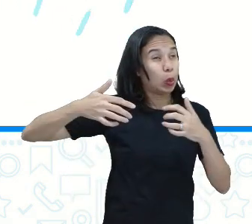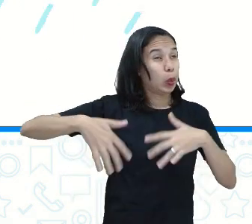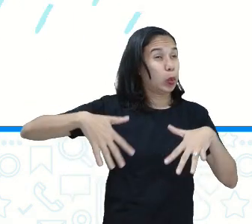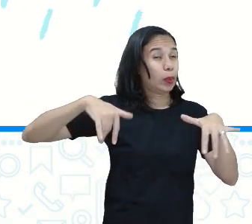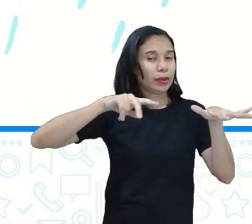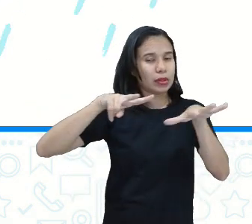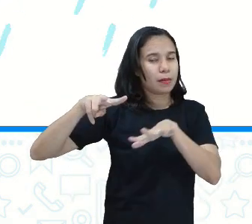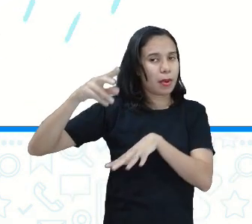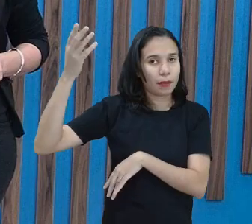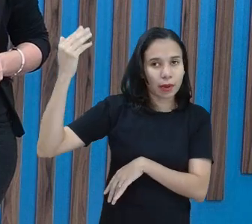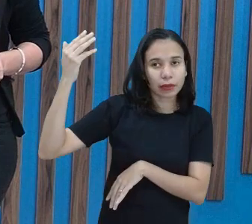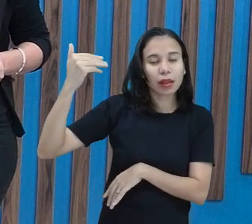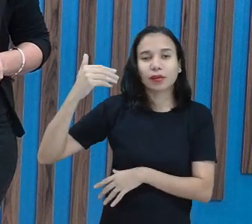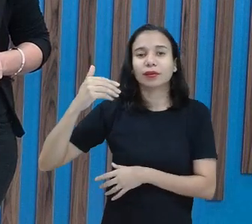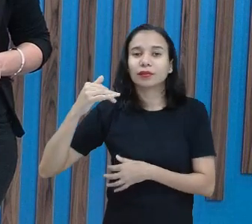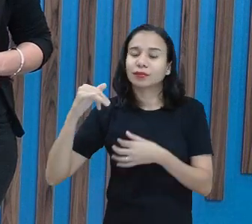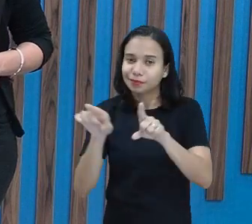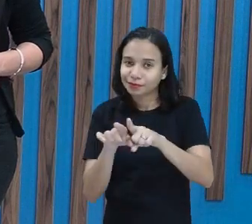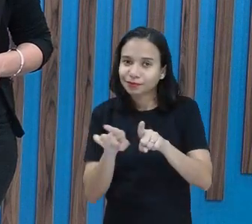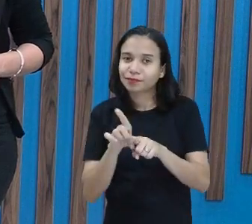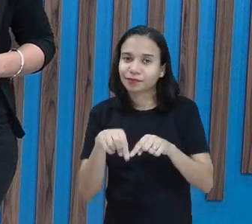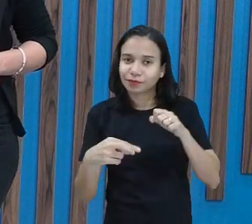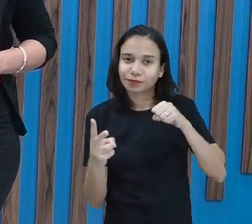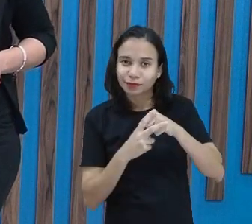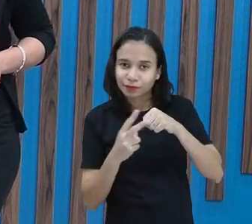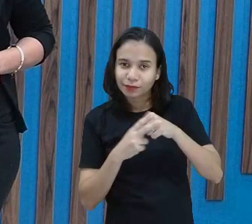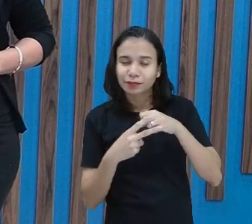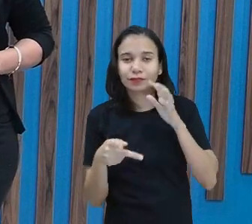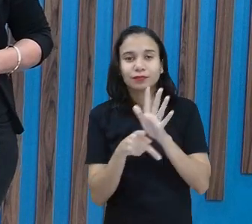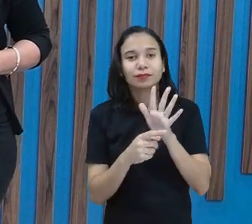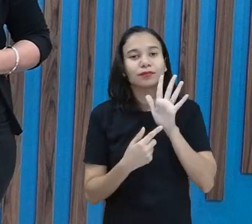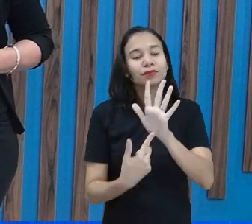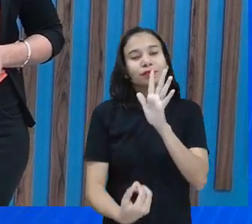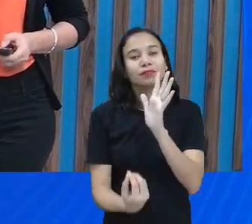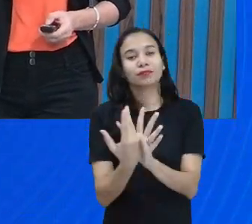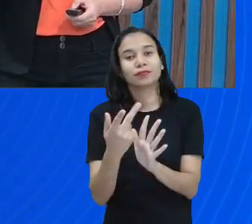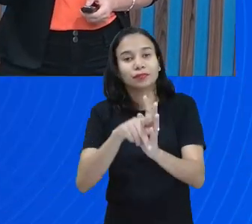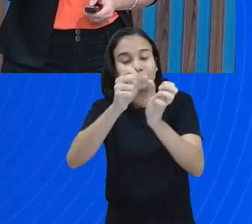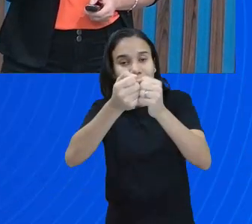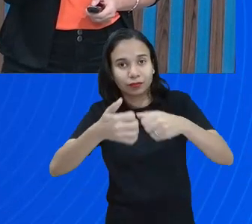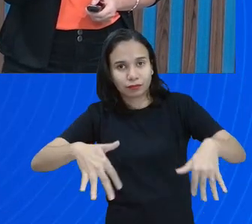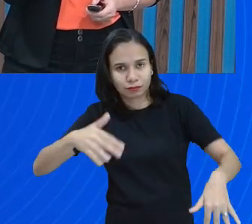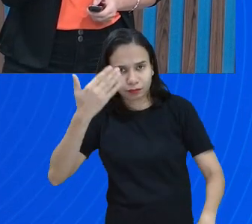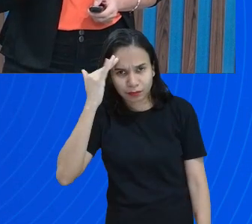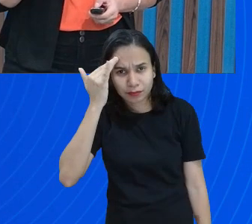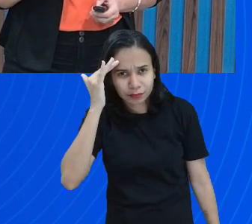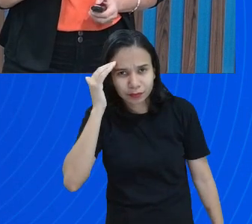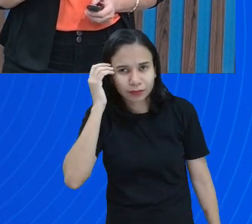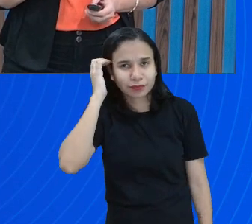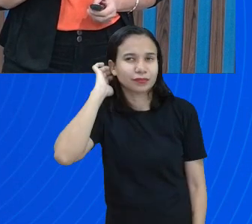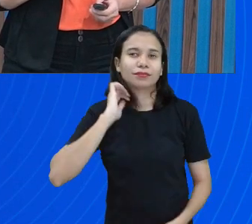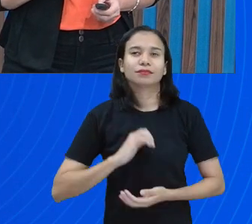semana passada. Também é um verbo, porque indica um fenômeno da natureza. Você está entendendo?